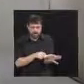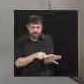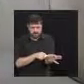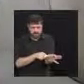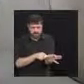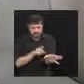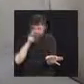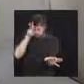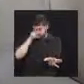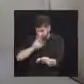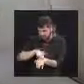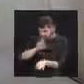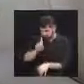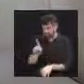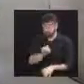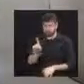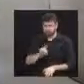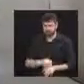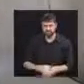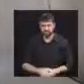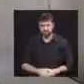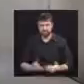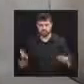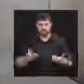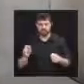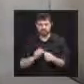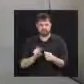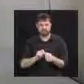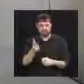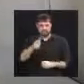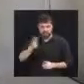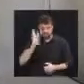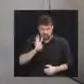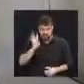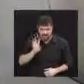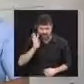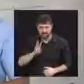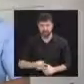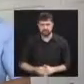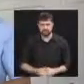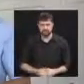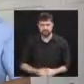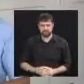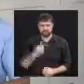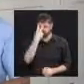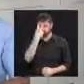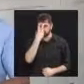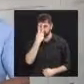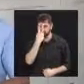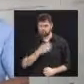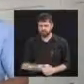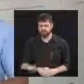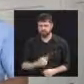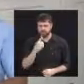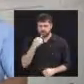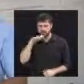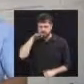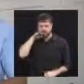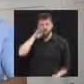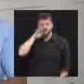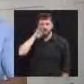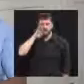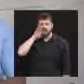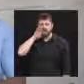Eu aumentei a força? Não. Agora, vamos ver, olha que legal. Fecha os olhos. Língua no céu da